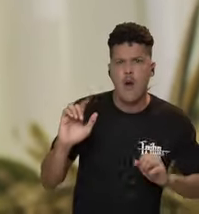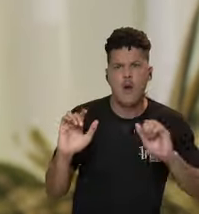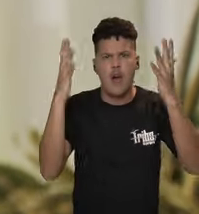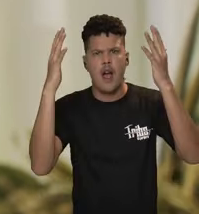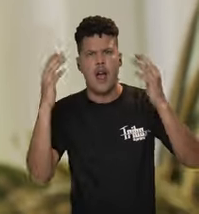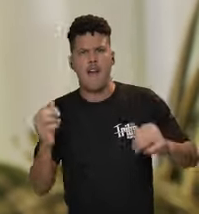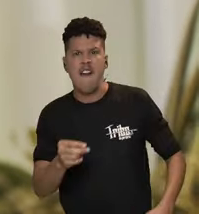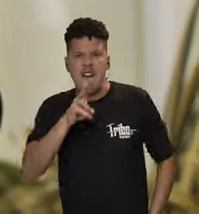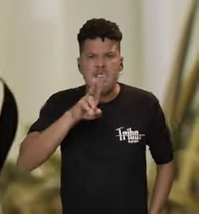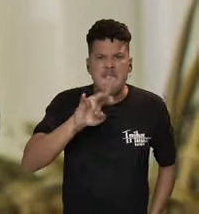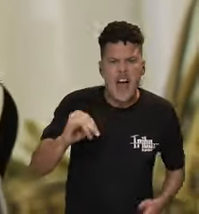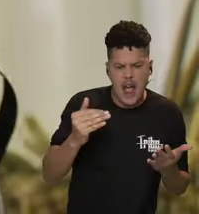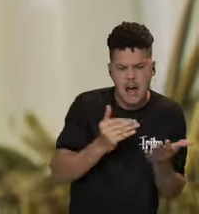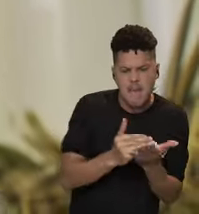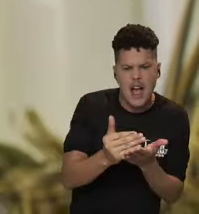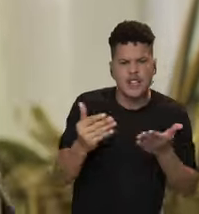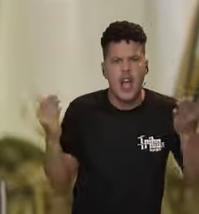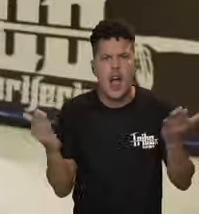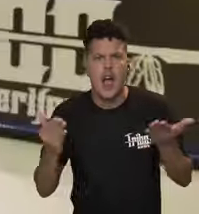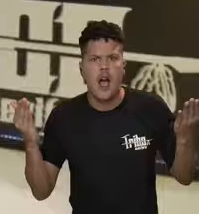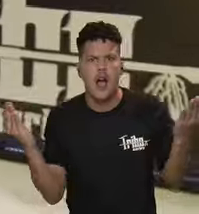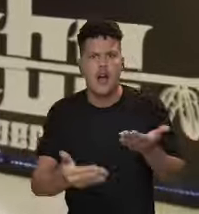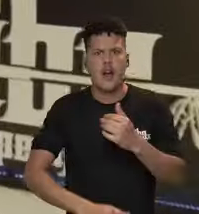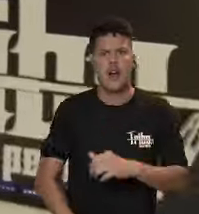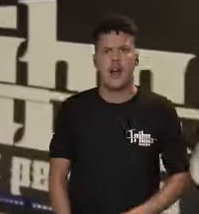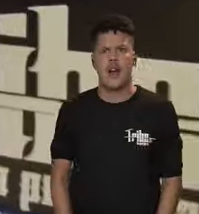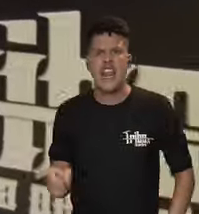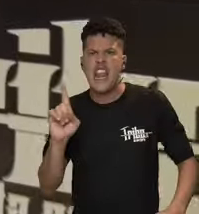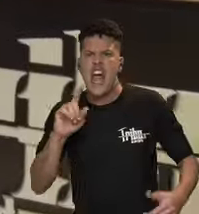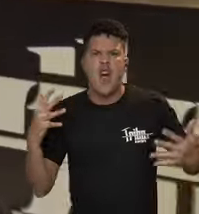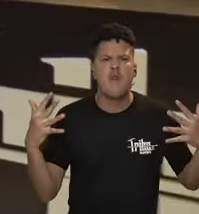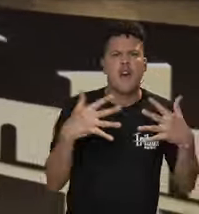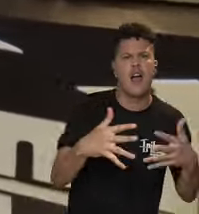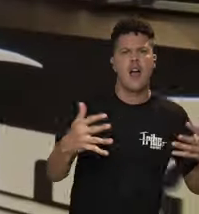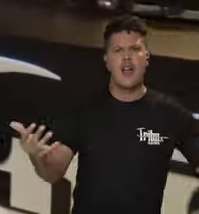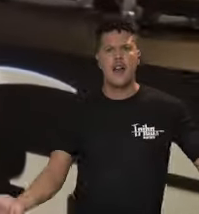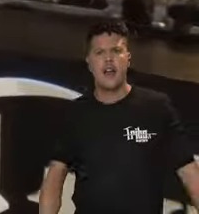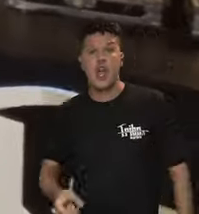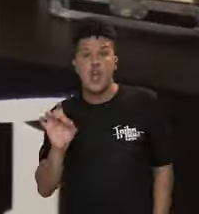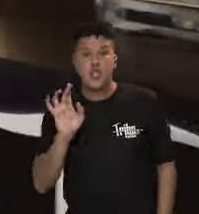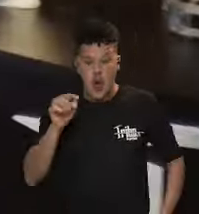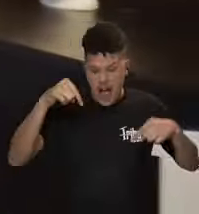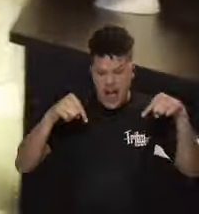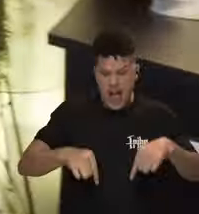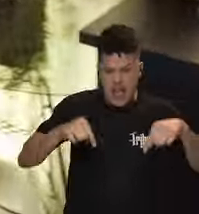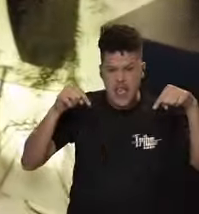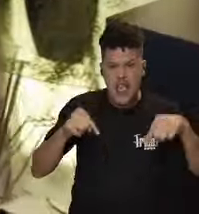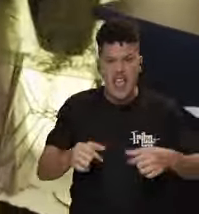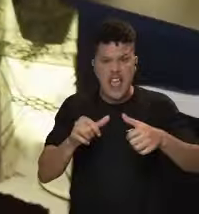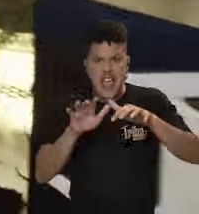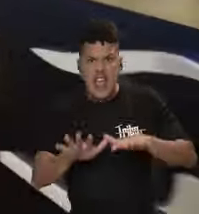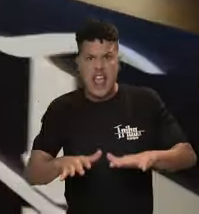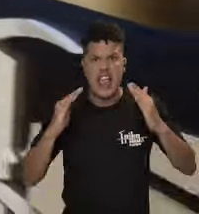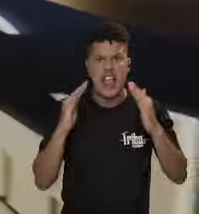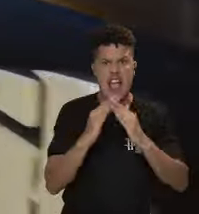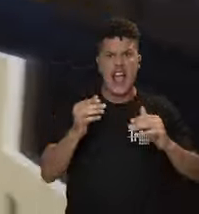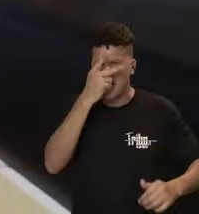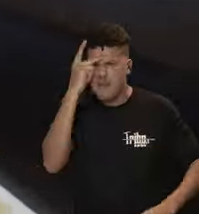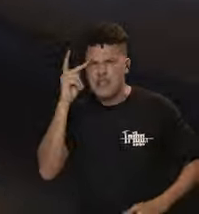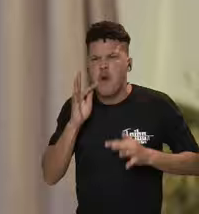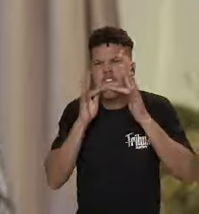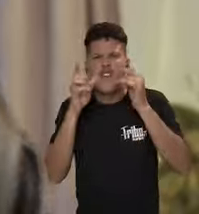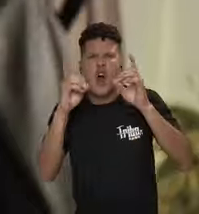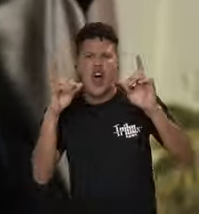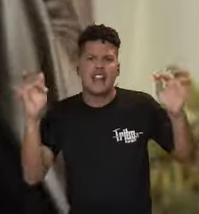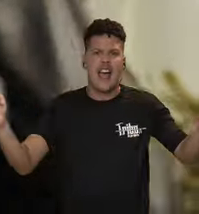comemora. Vai ser assim a partir de agora. Não incomoda. Só vai ficar em casos foda. É só pros